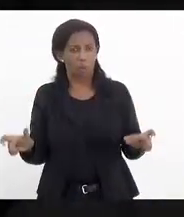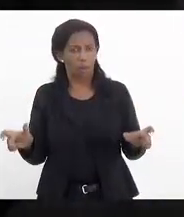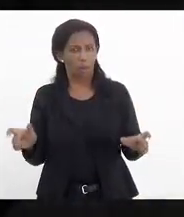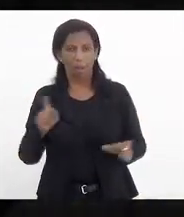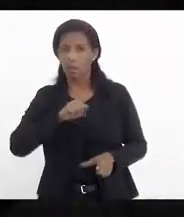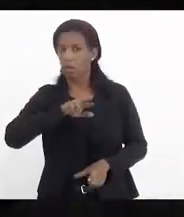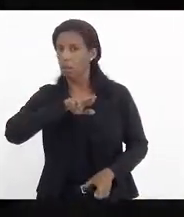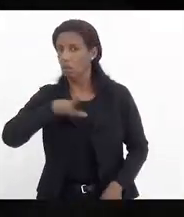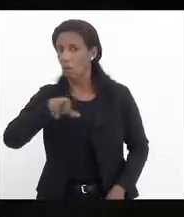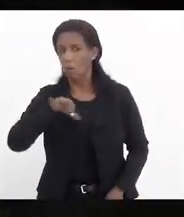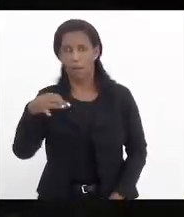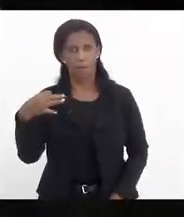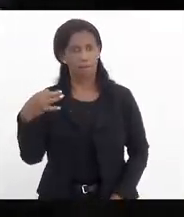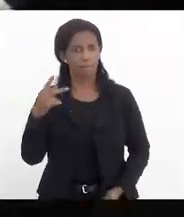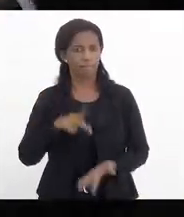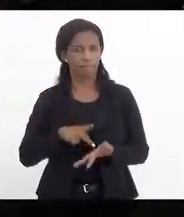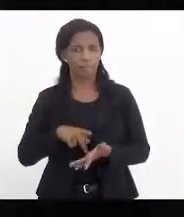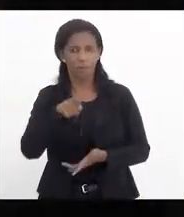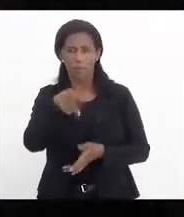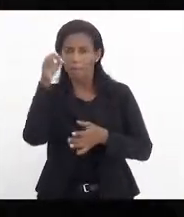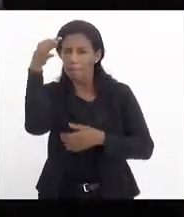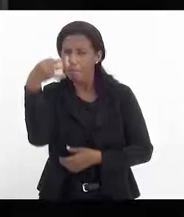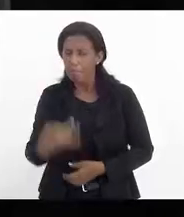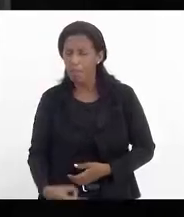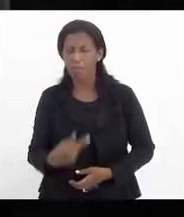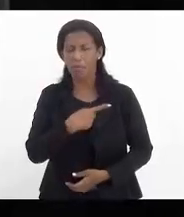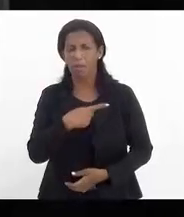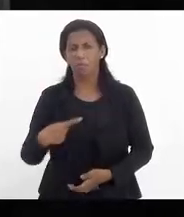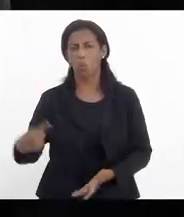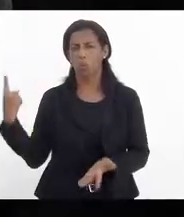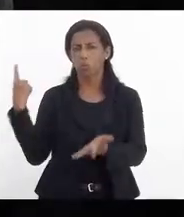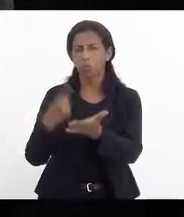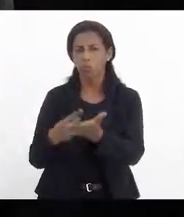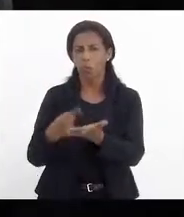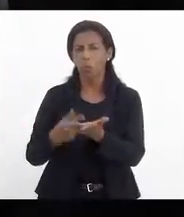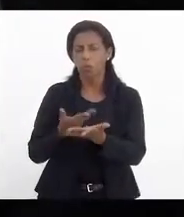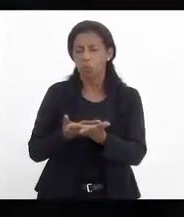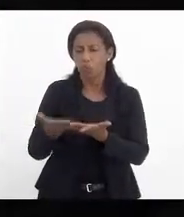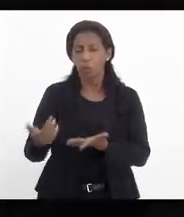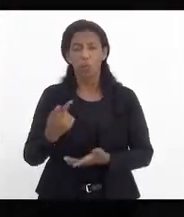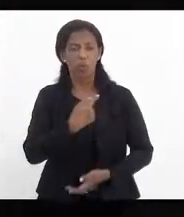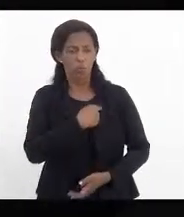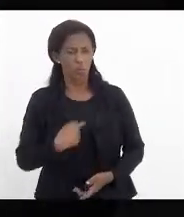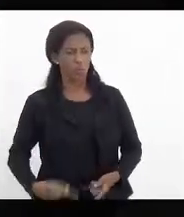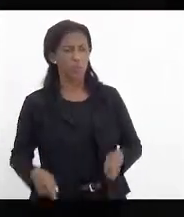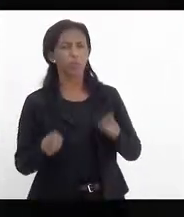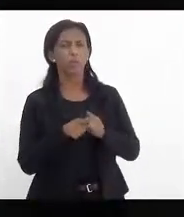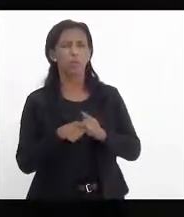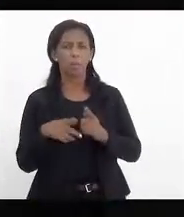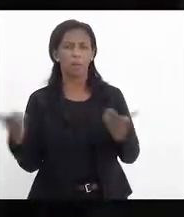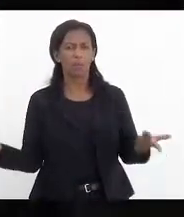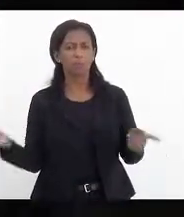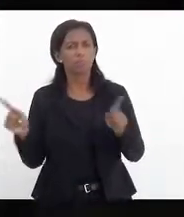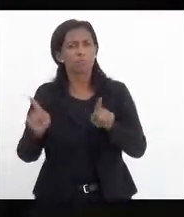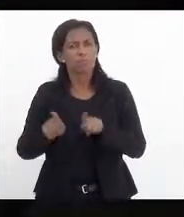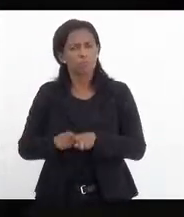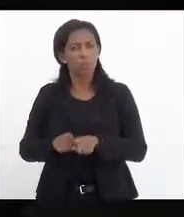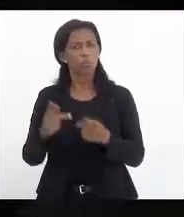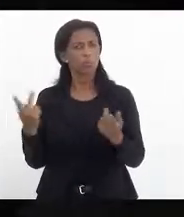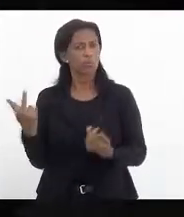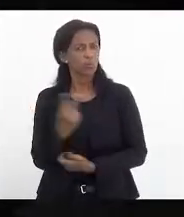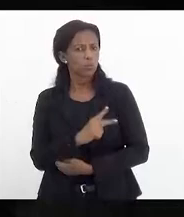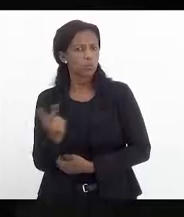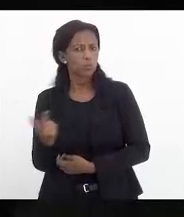foi perfeito no trato, no acordo encaminhado, e o governador, na minha opinião, também. Ambos, de